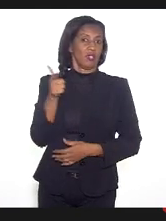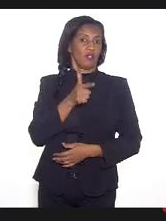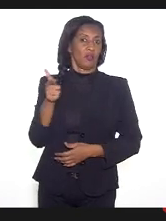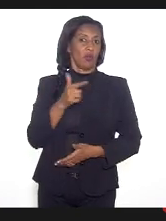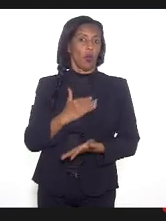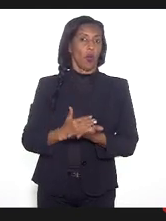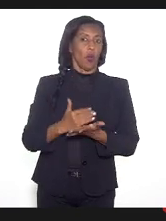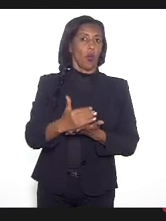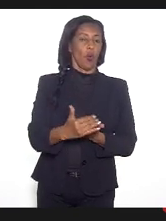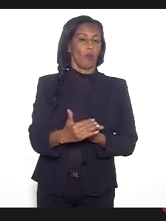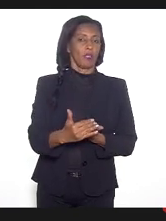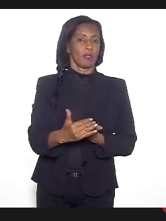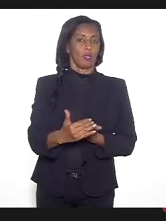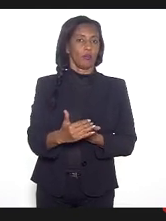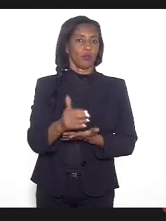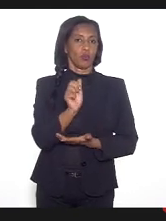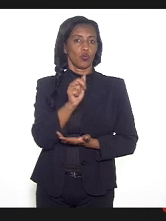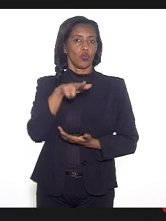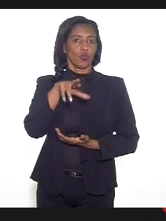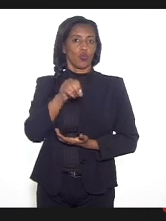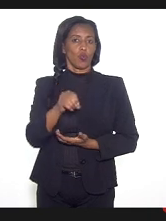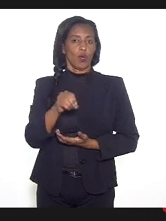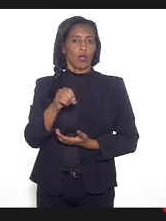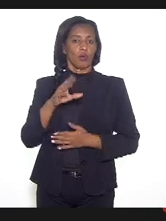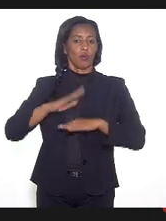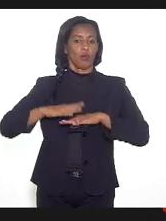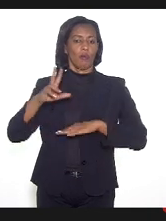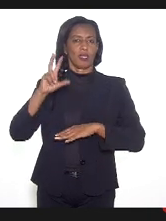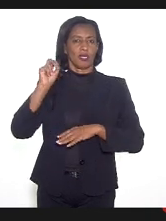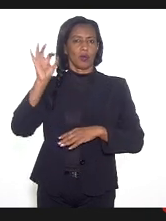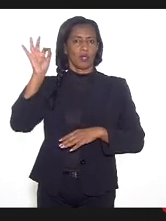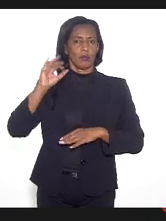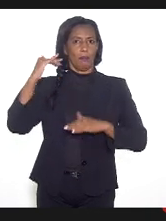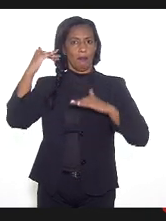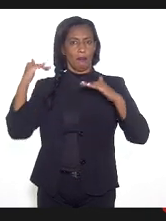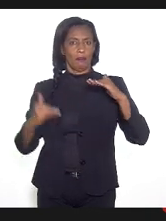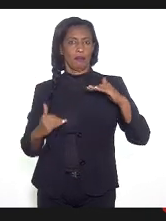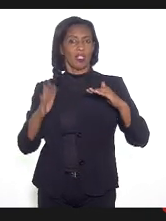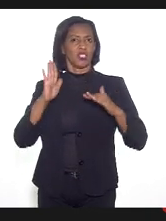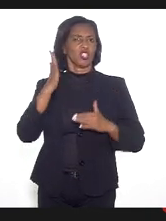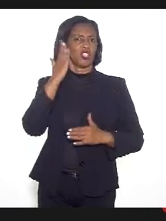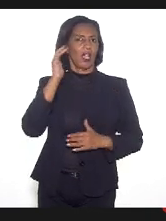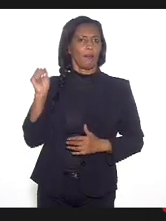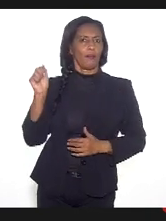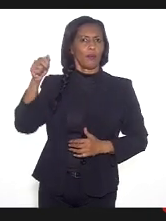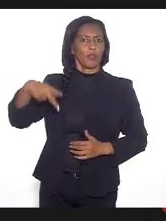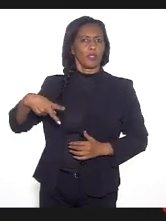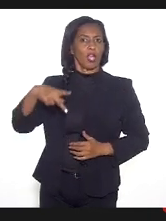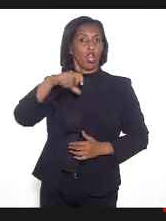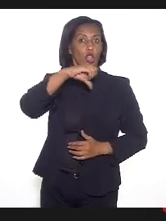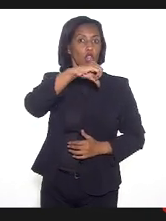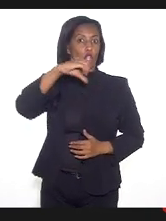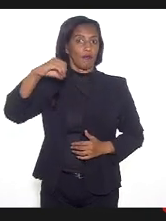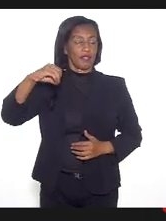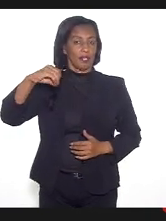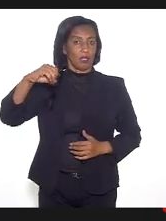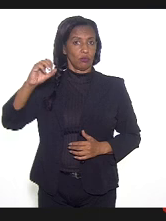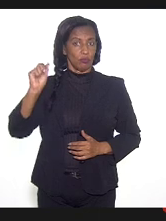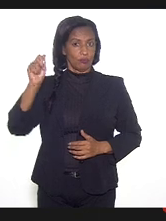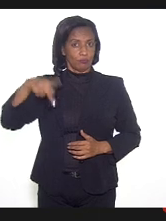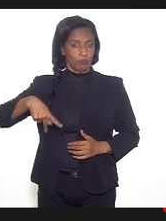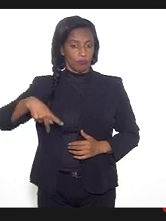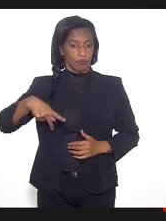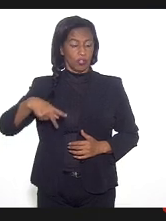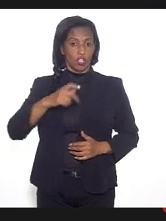ano com déficit de 50% de militares nos últimos 5 meses. Já se aposentaram 900 militares, ou seja,